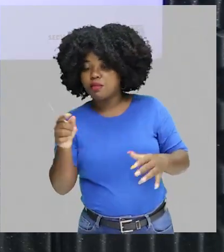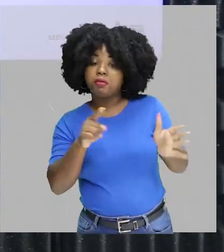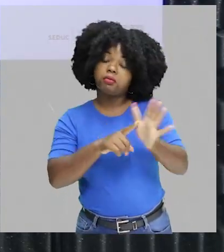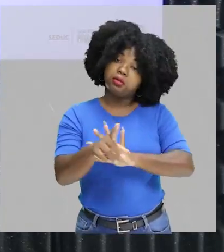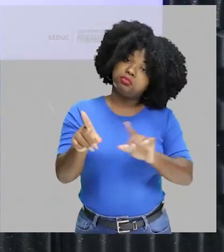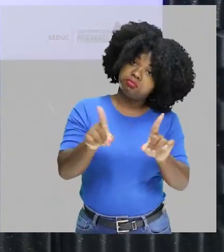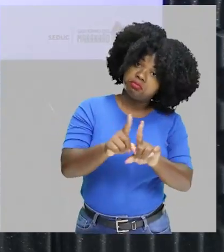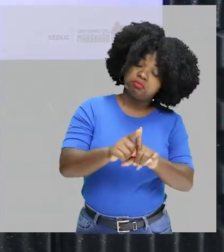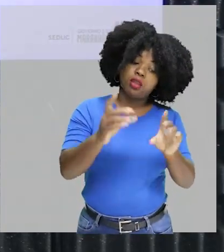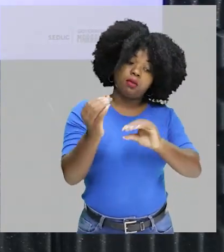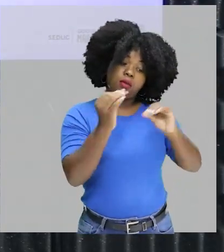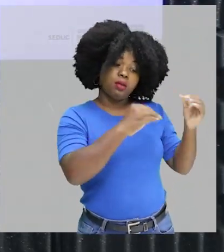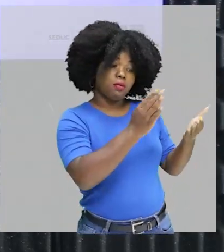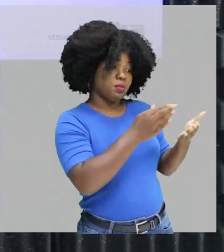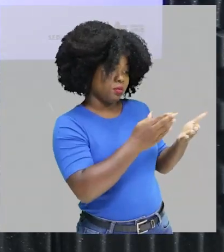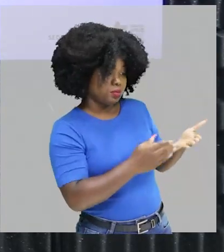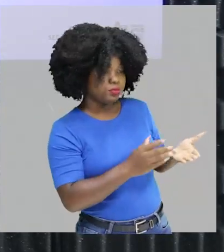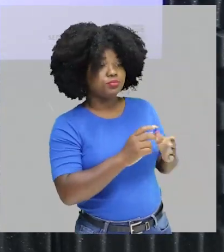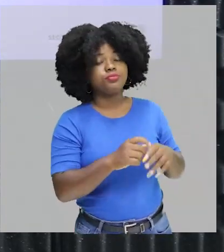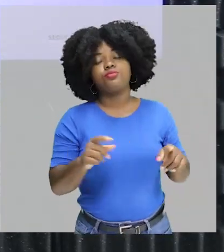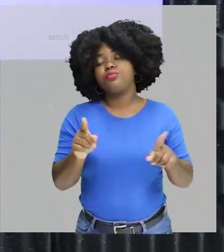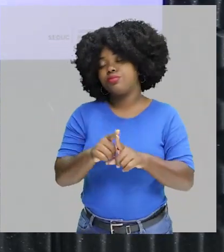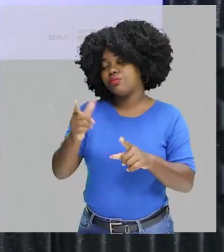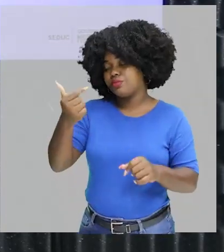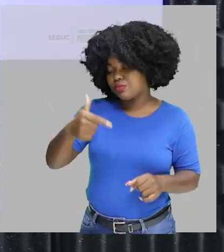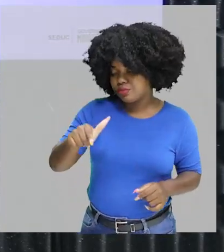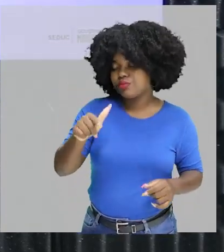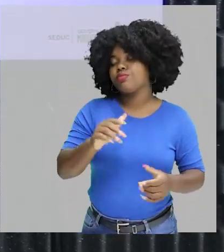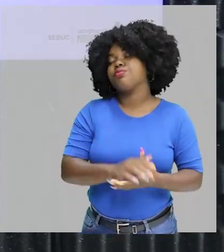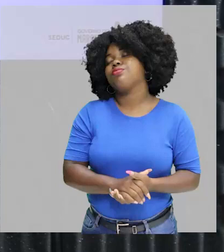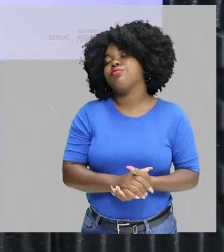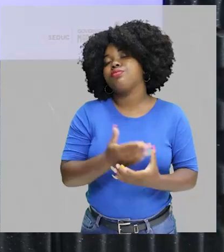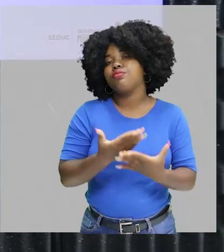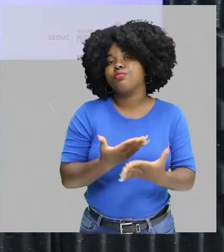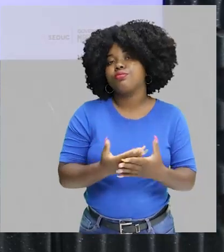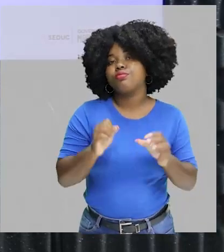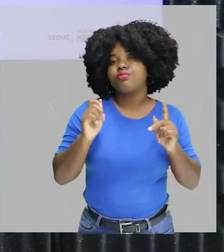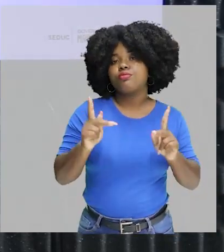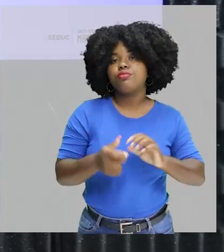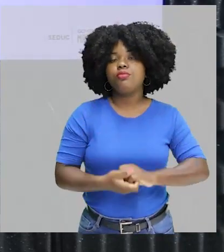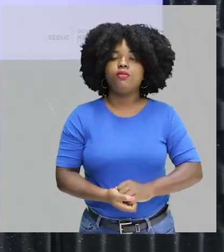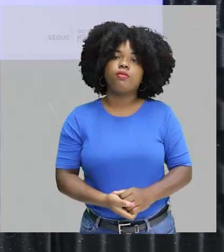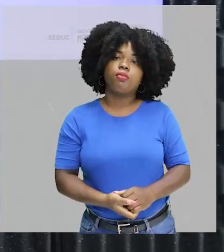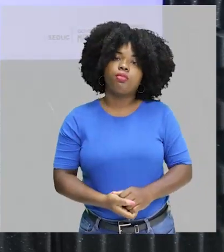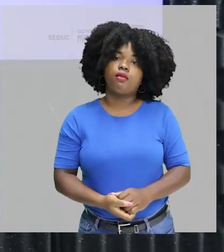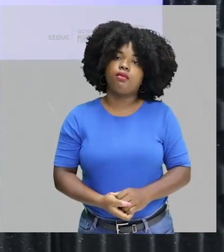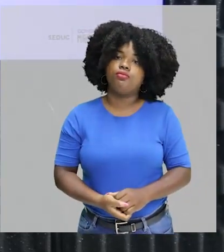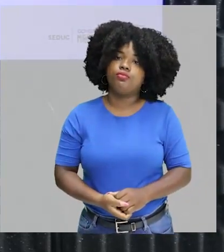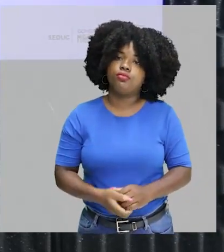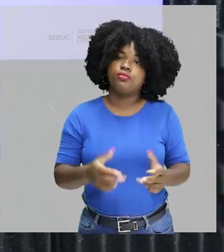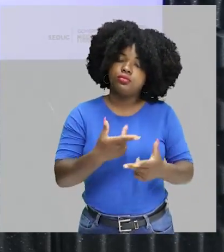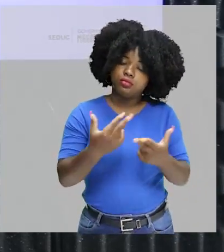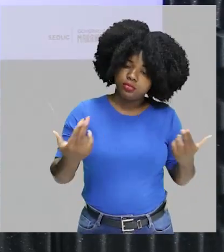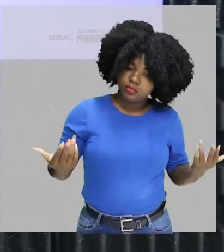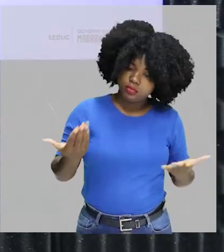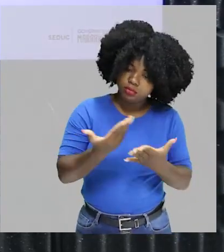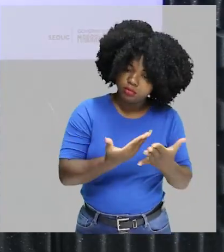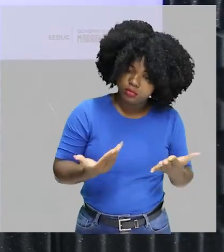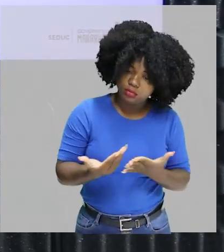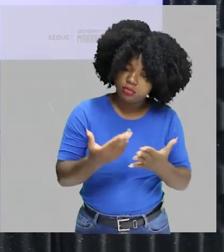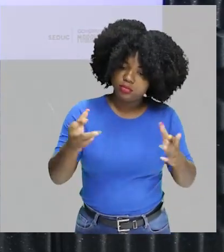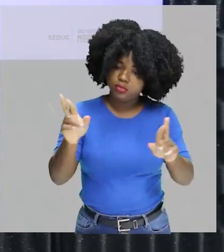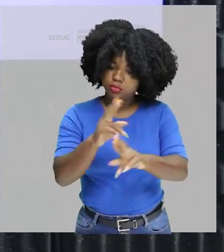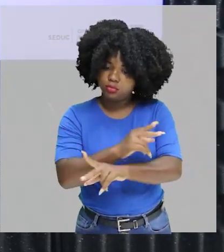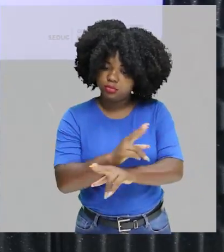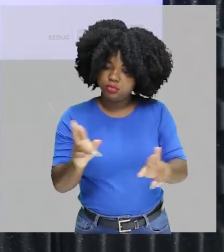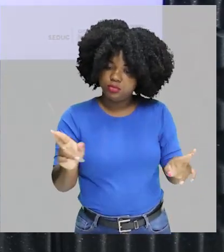questão, passar para o seu caderno e aí você vai continuar com os seus estudos. Show de bola? Bom, estamos em uma série de aulas